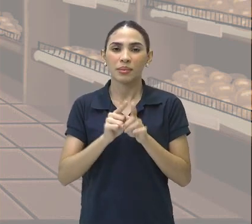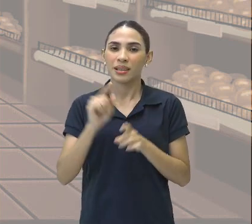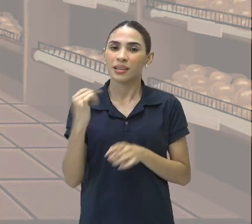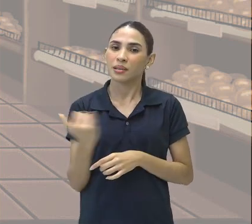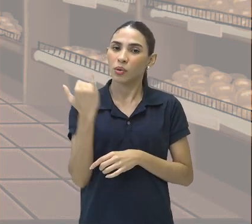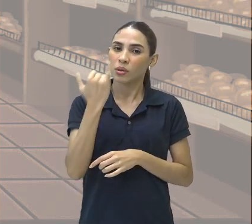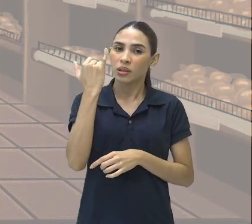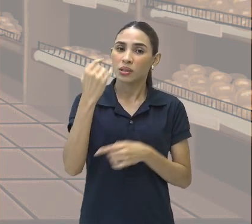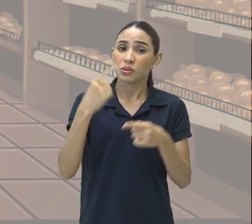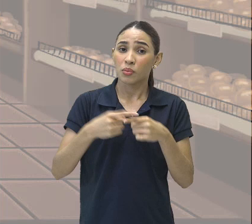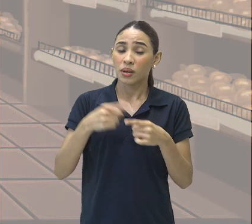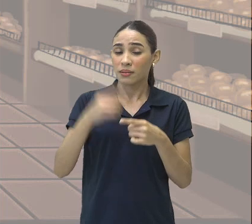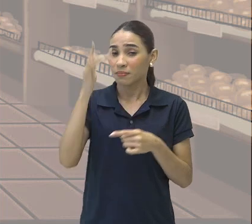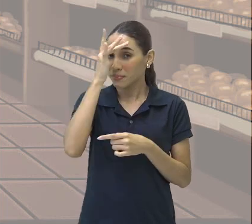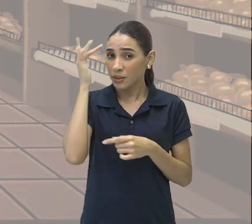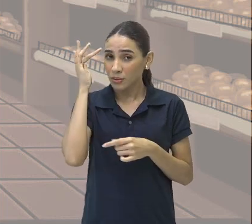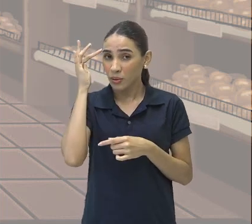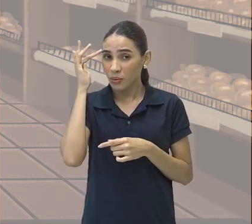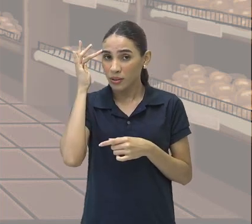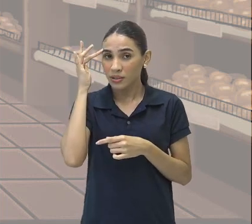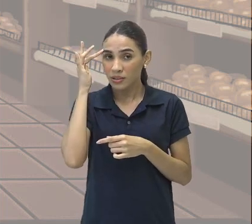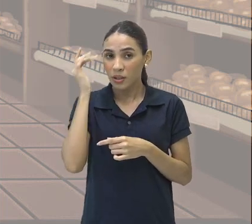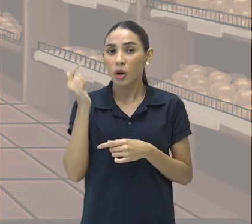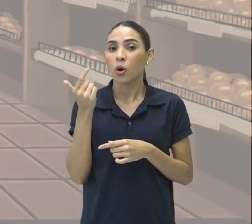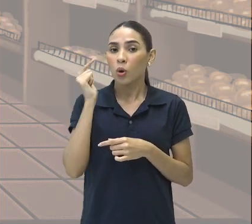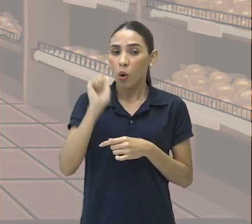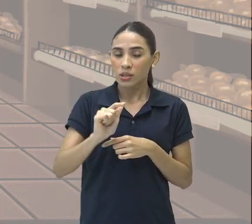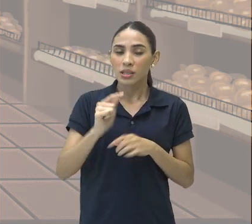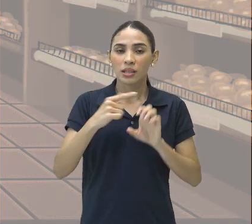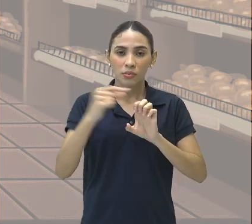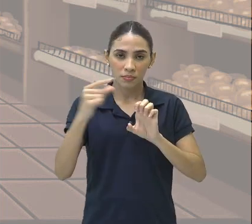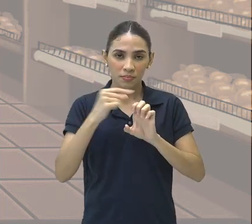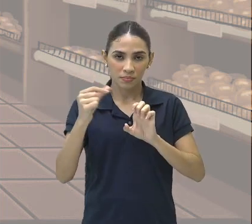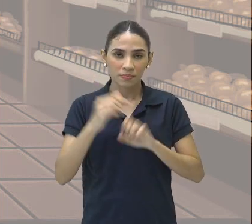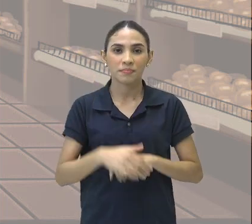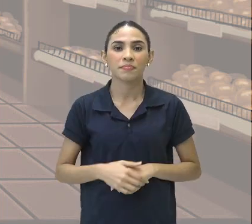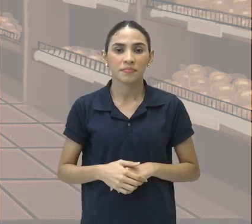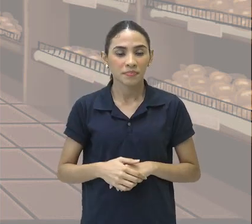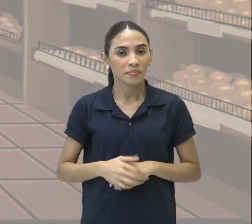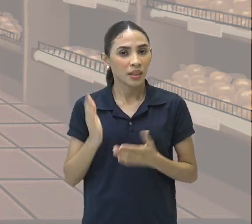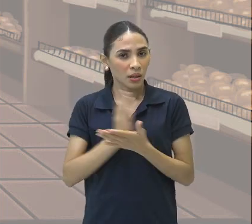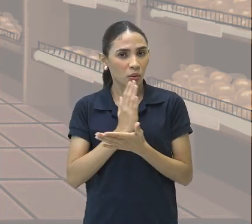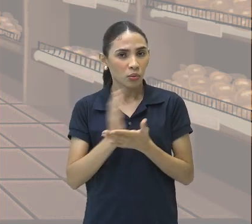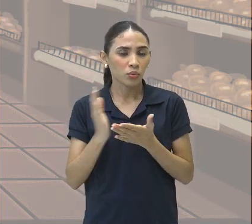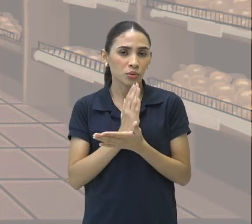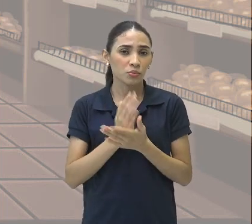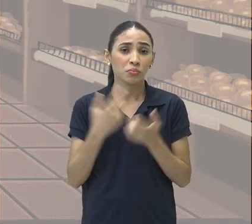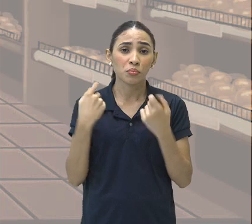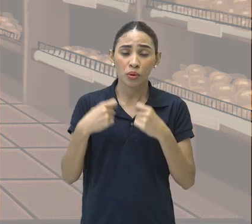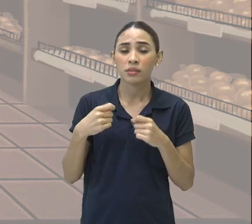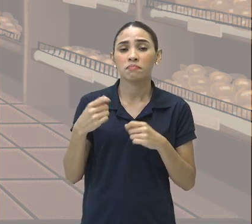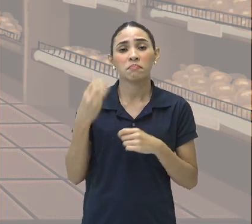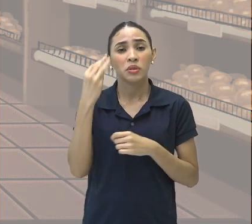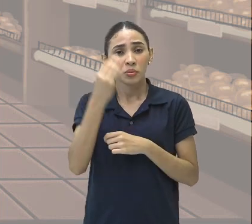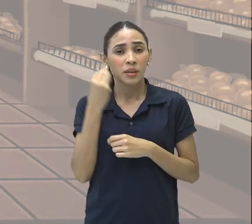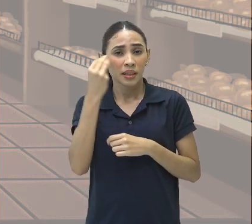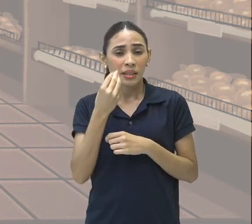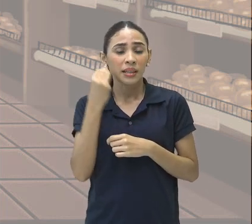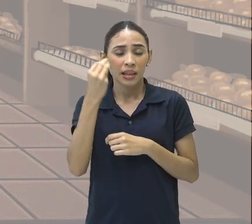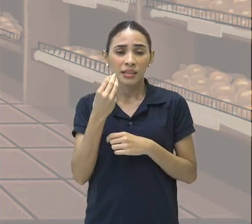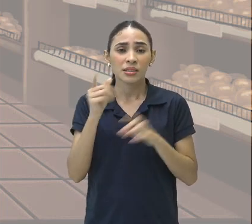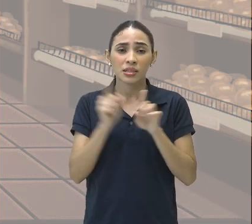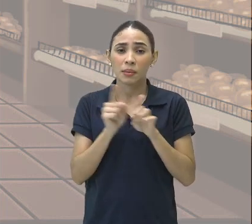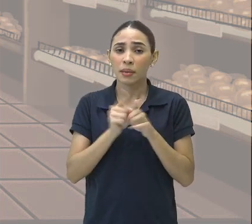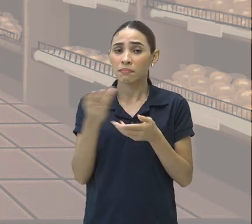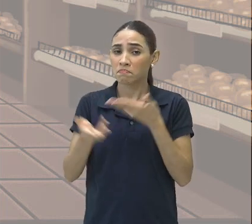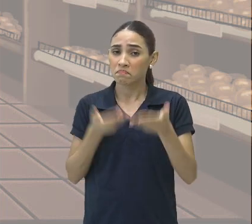porque essas próprias pessoas resolveram ser empreendedores, em alguns casos, né, porque tiveram experiências ruins como funcionários